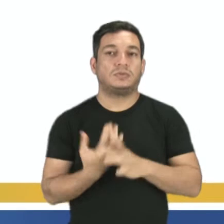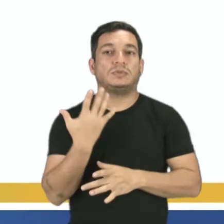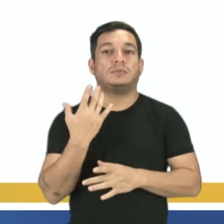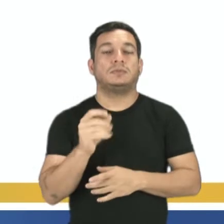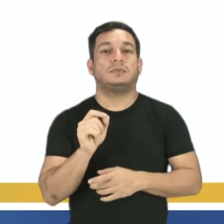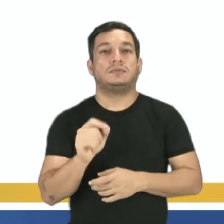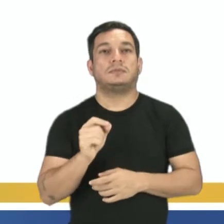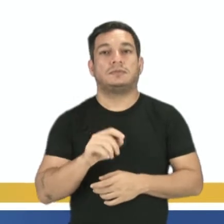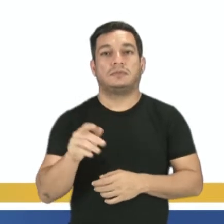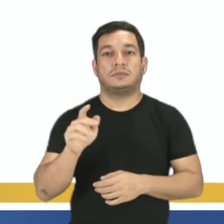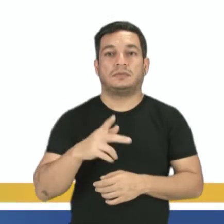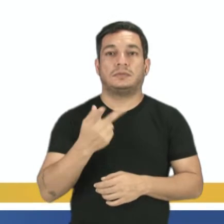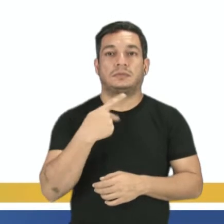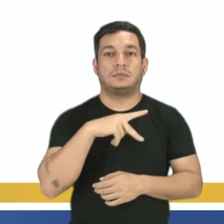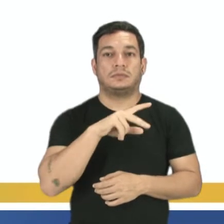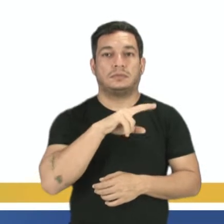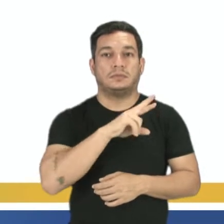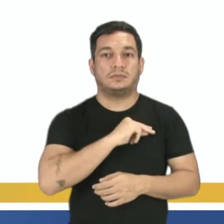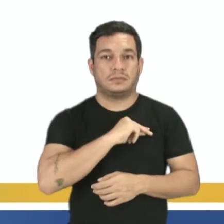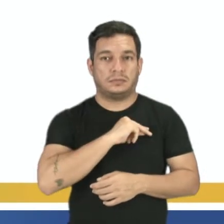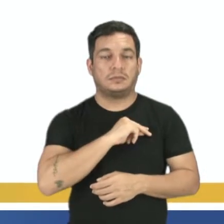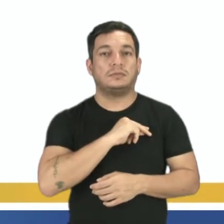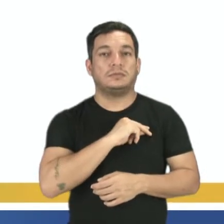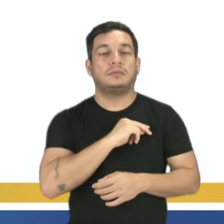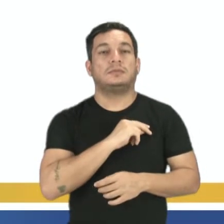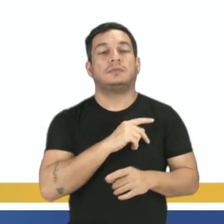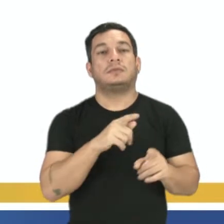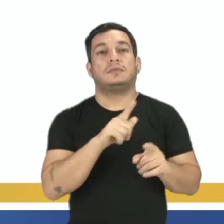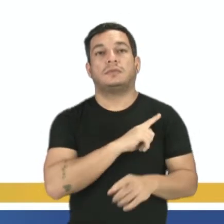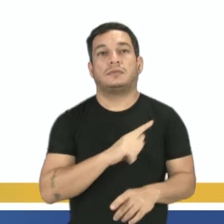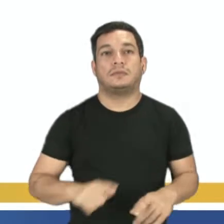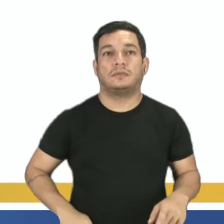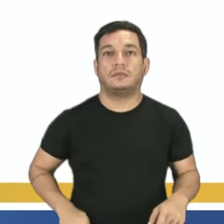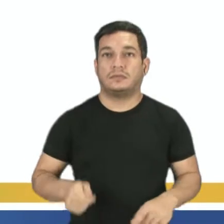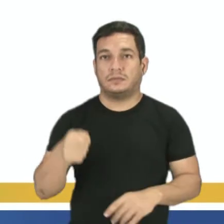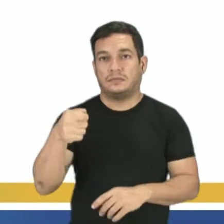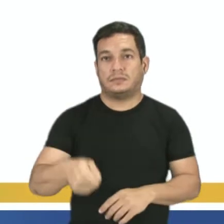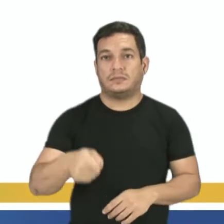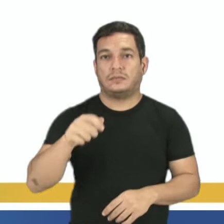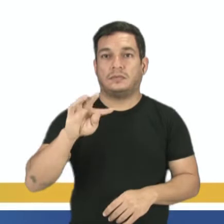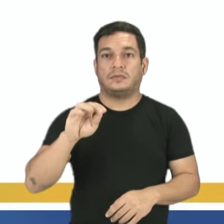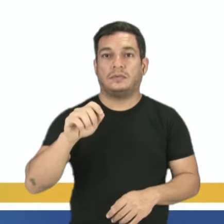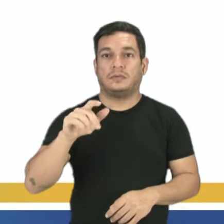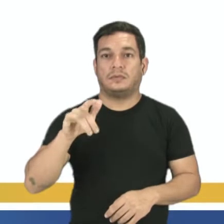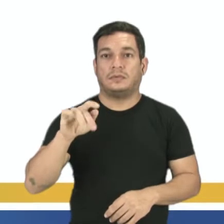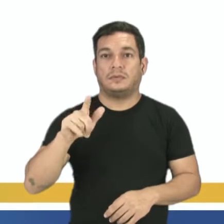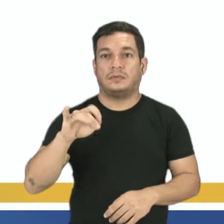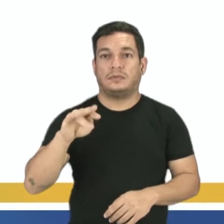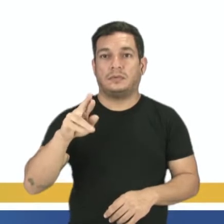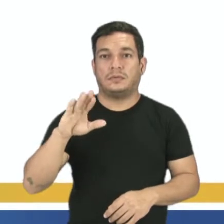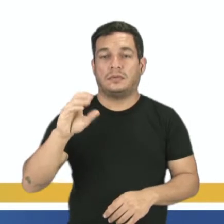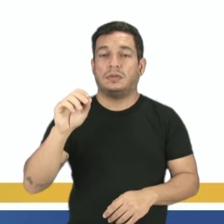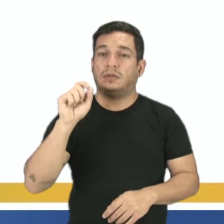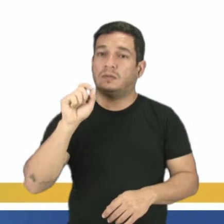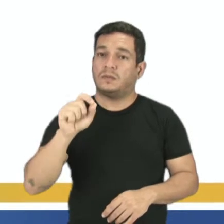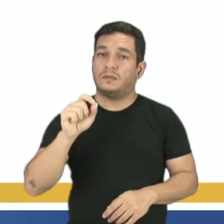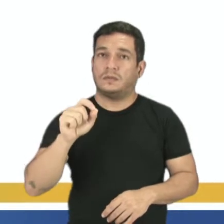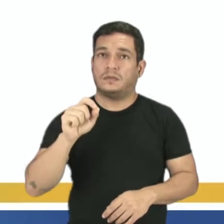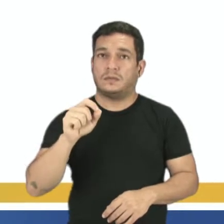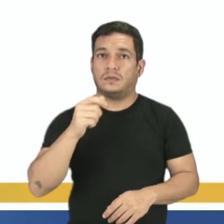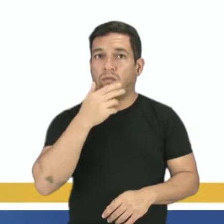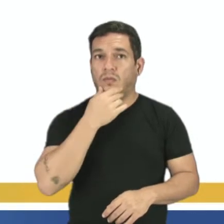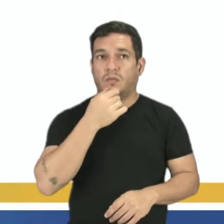surgiram na Espanha, né, que foi com o governo totalitário, com ditaduras desse ditador